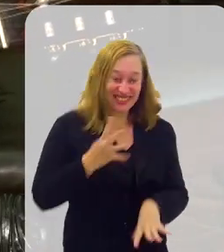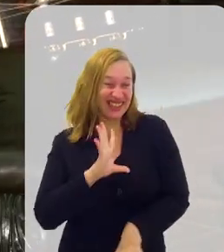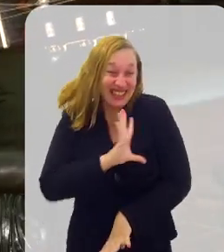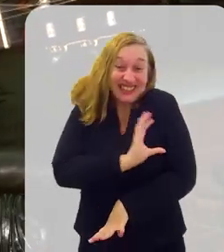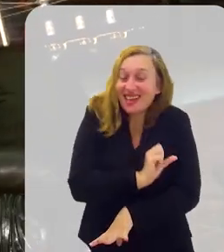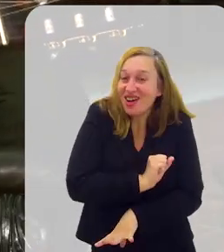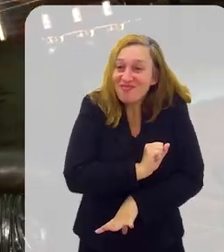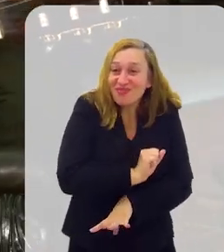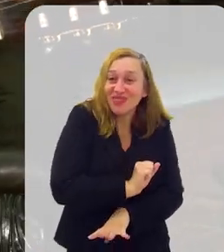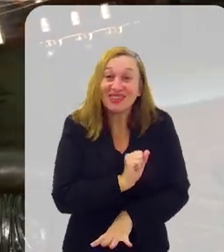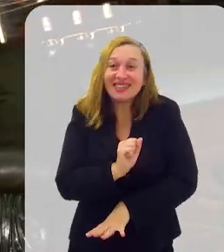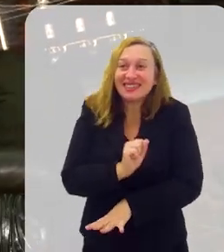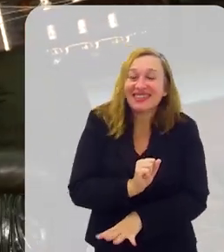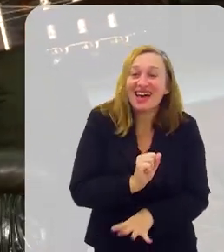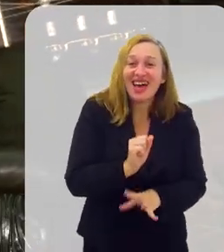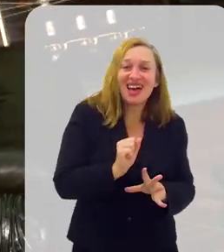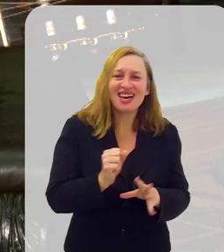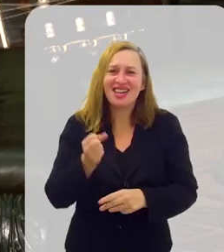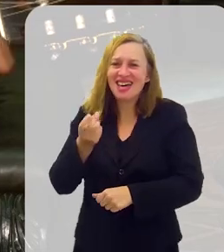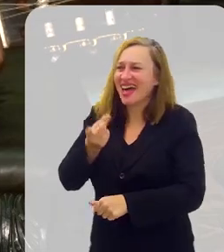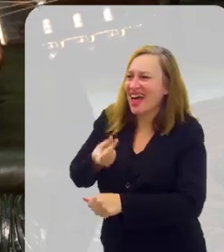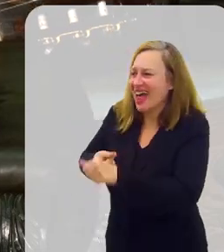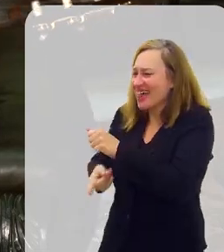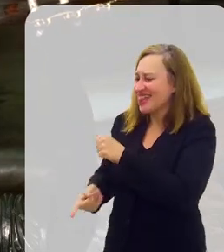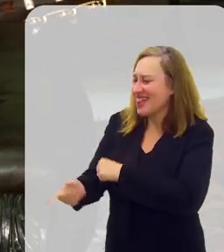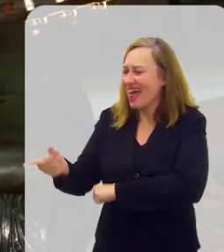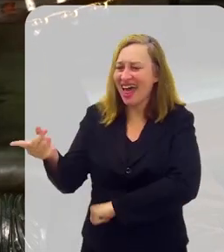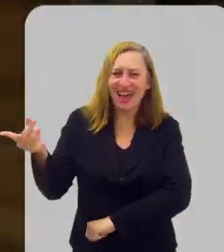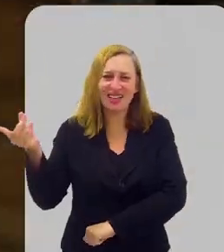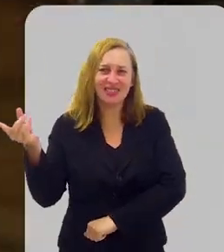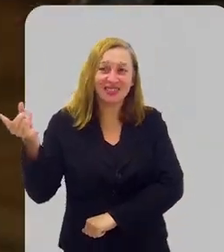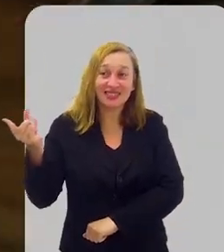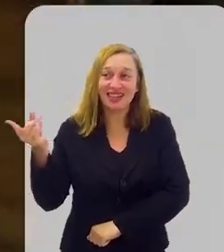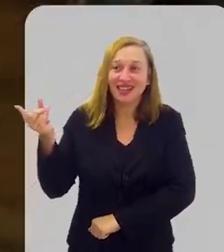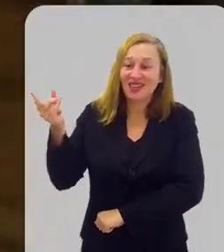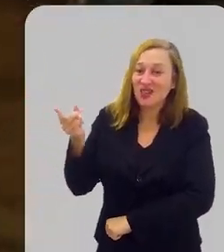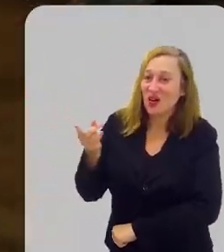sará as feridas, bom demais a beça.